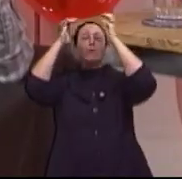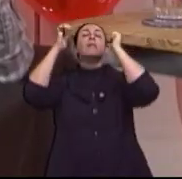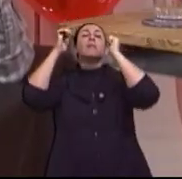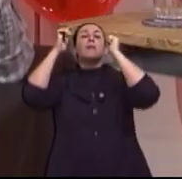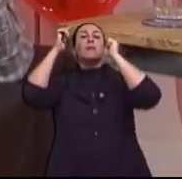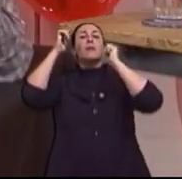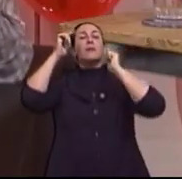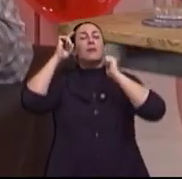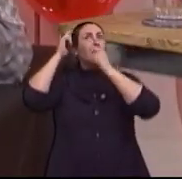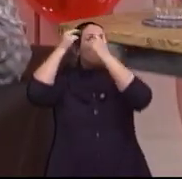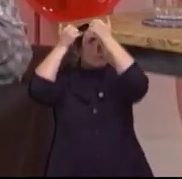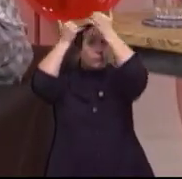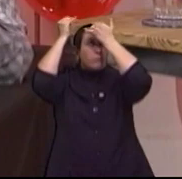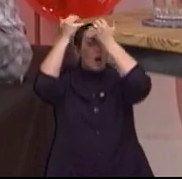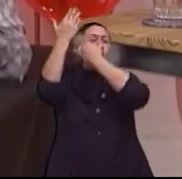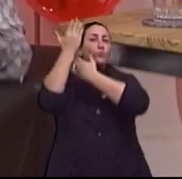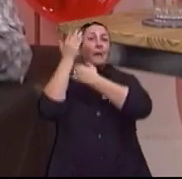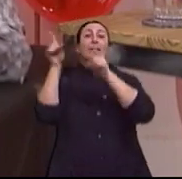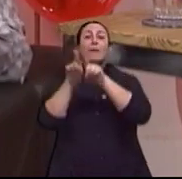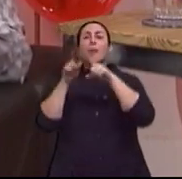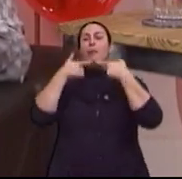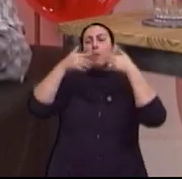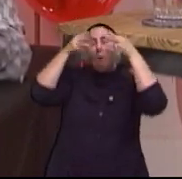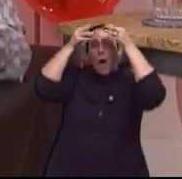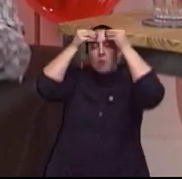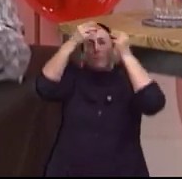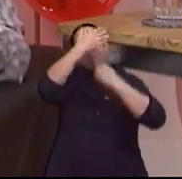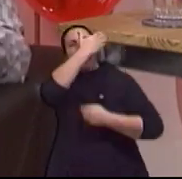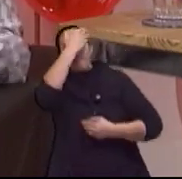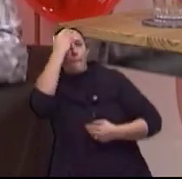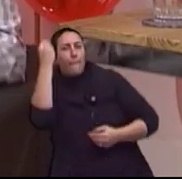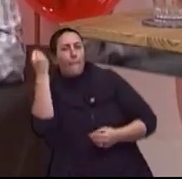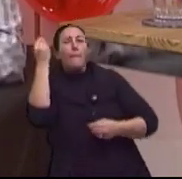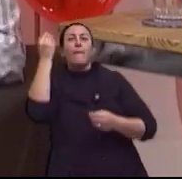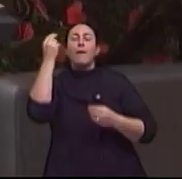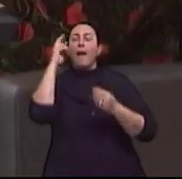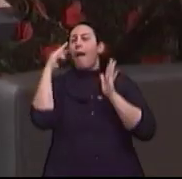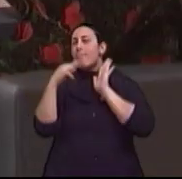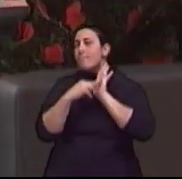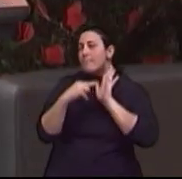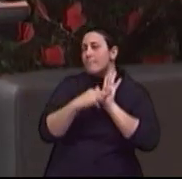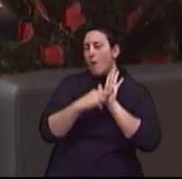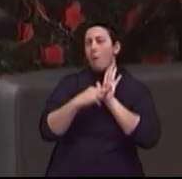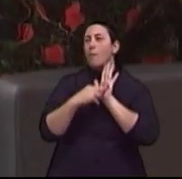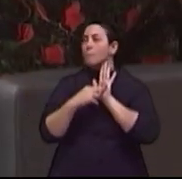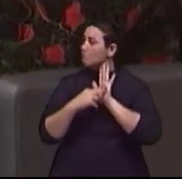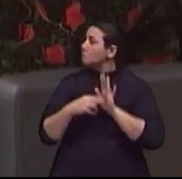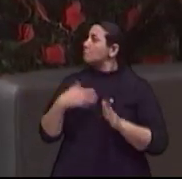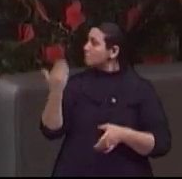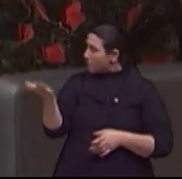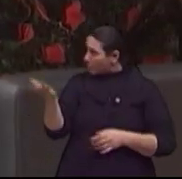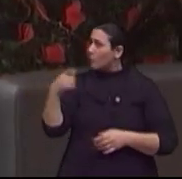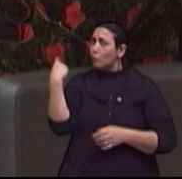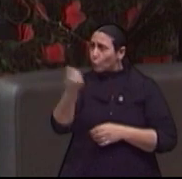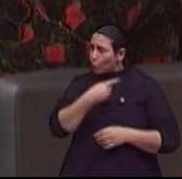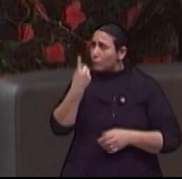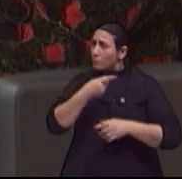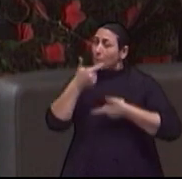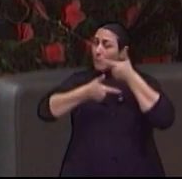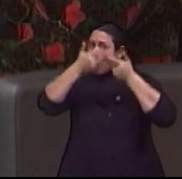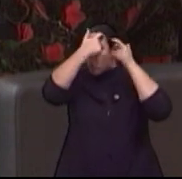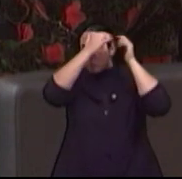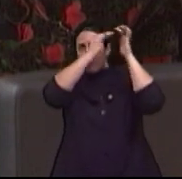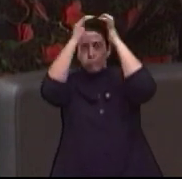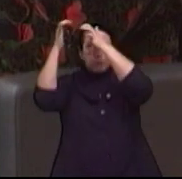via auditiva tem a linguagem tem a memória tem atenção tudo isso fica sem trabalho se o som não entra Exatamente